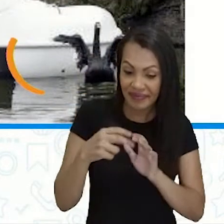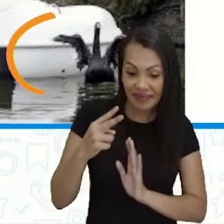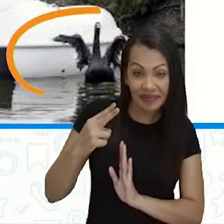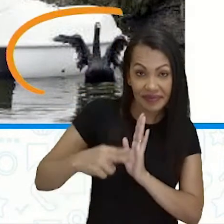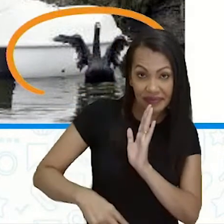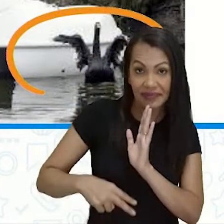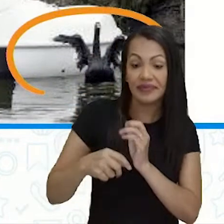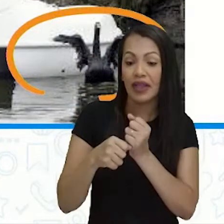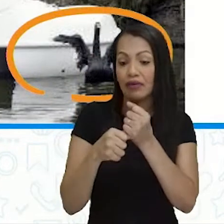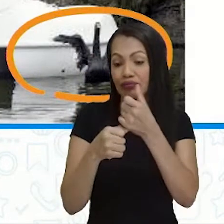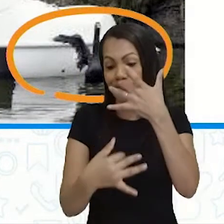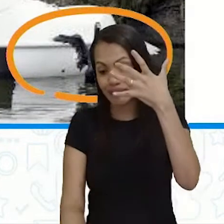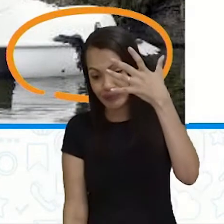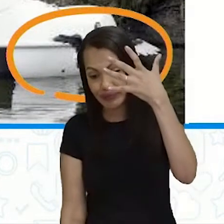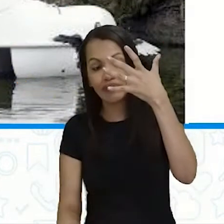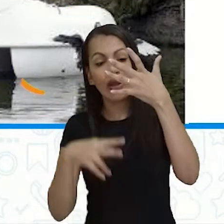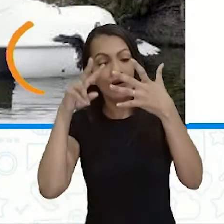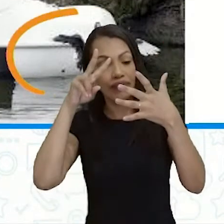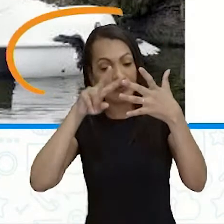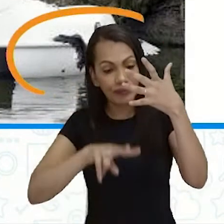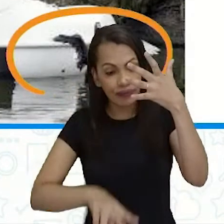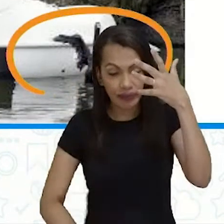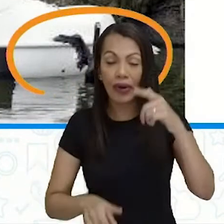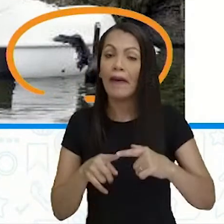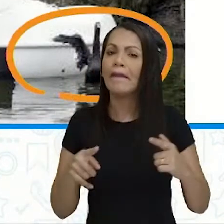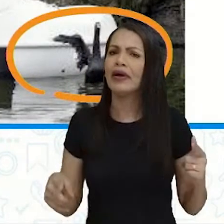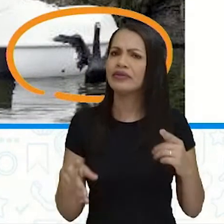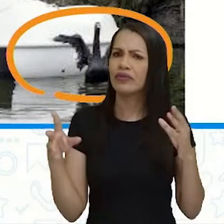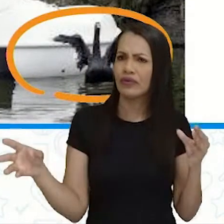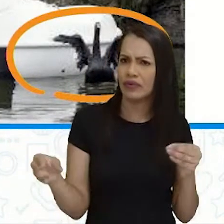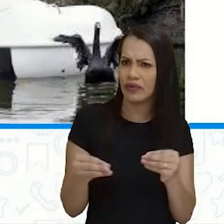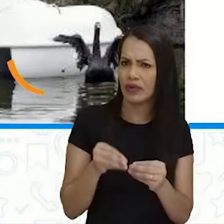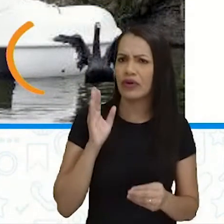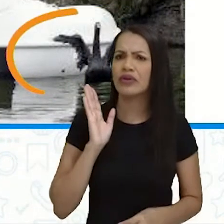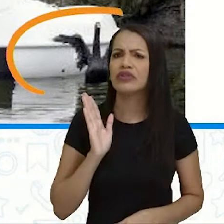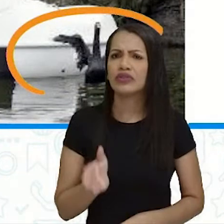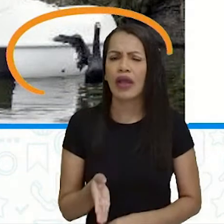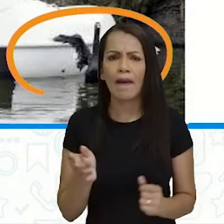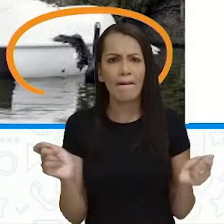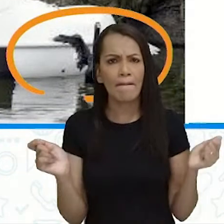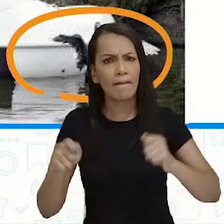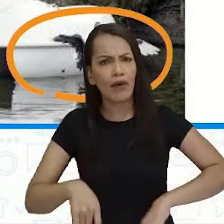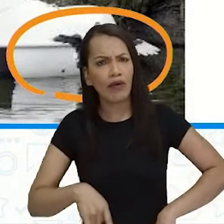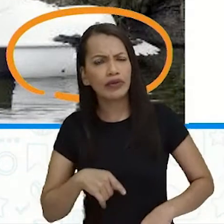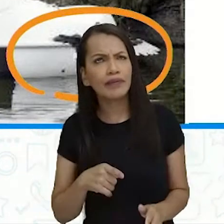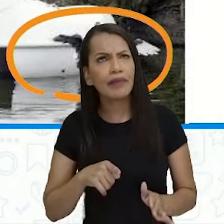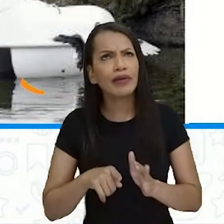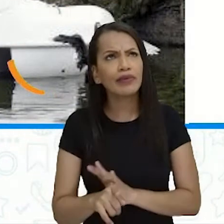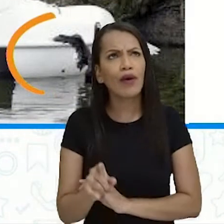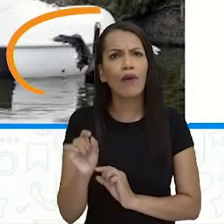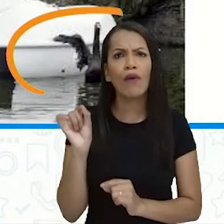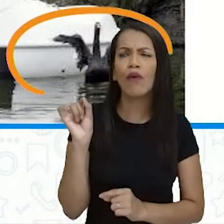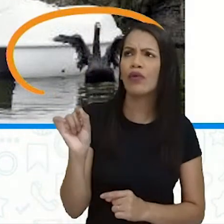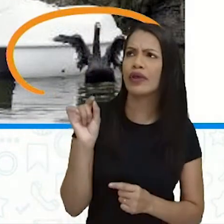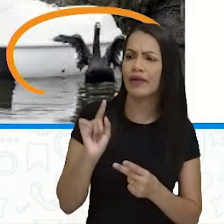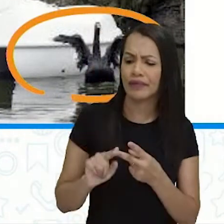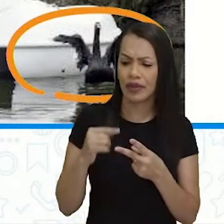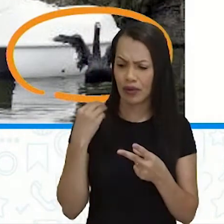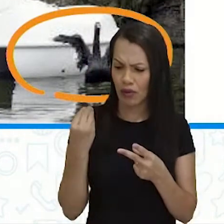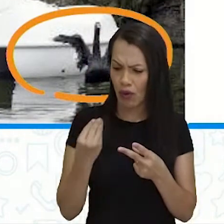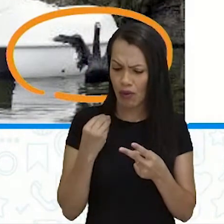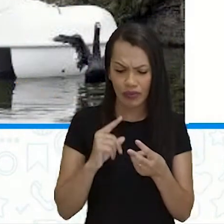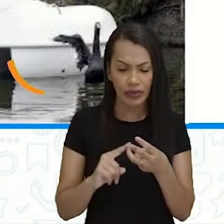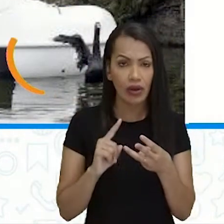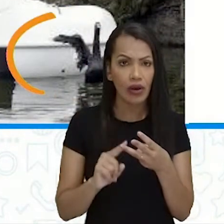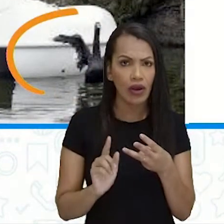notícia completa. Mas neste líder, neste resumo, a gente já pode perguntar o que, como, quando,